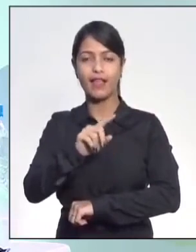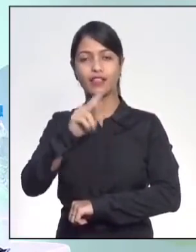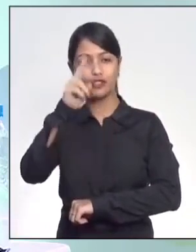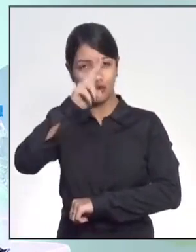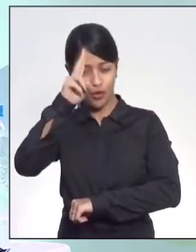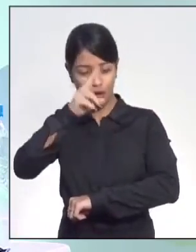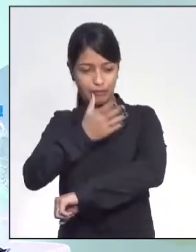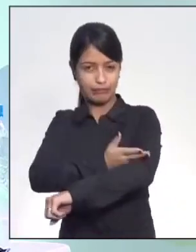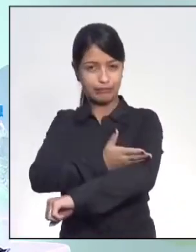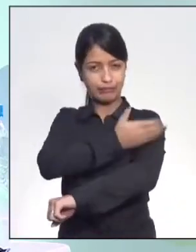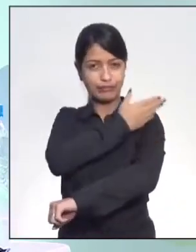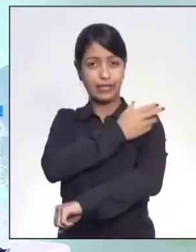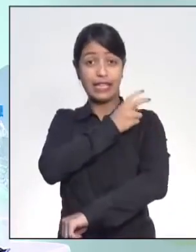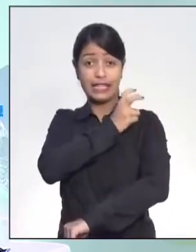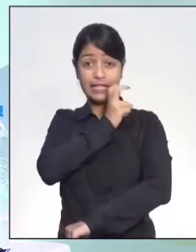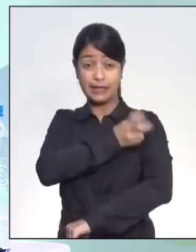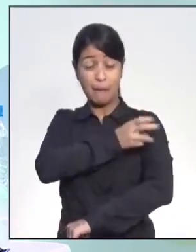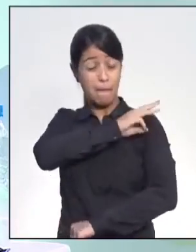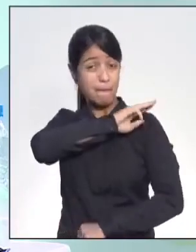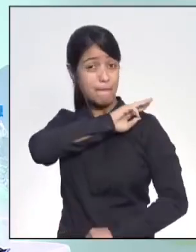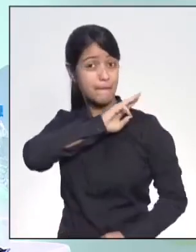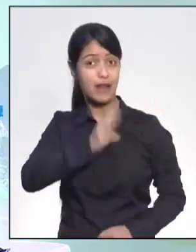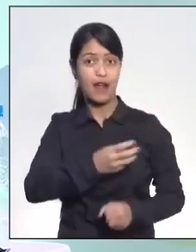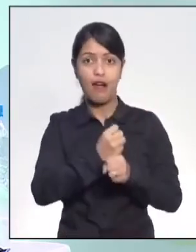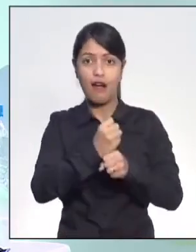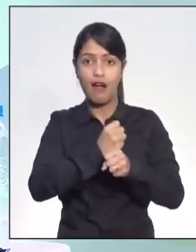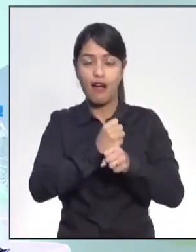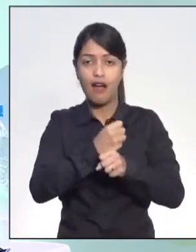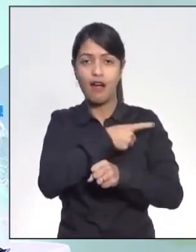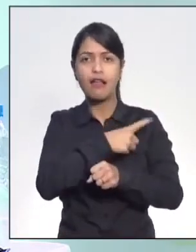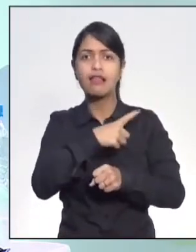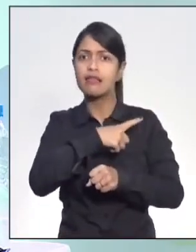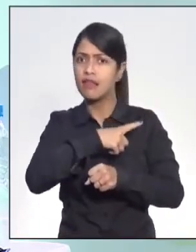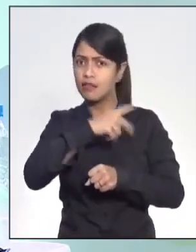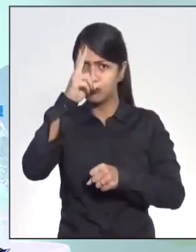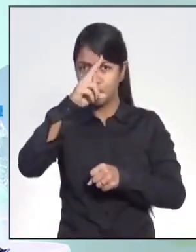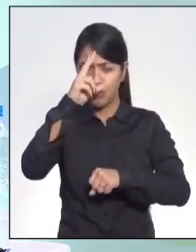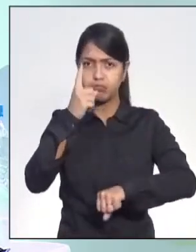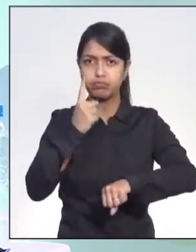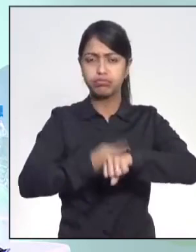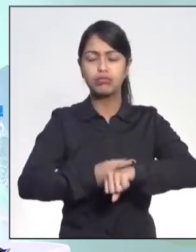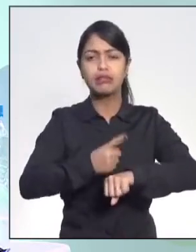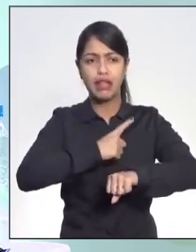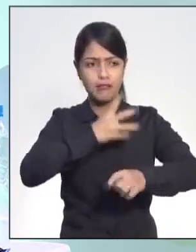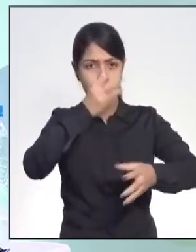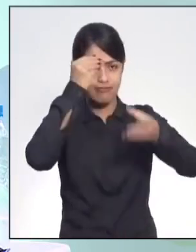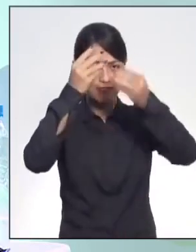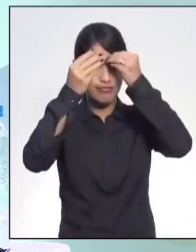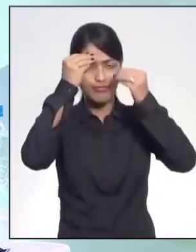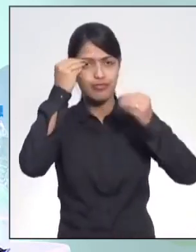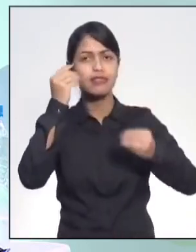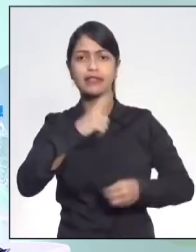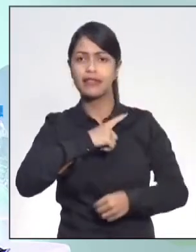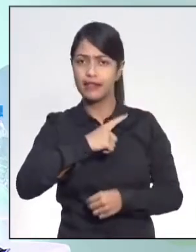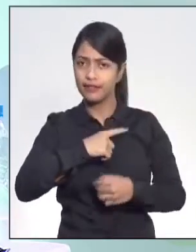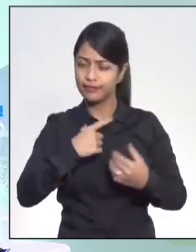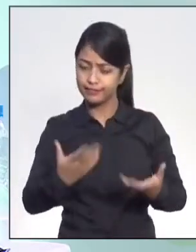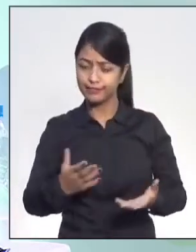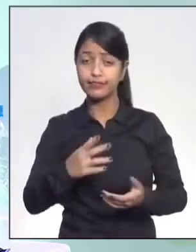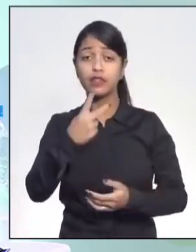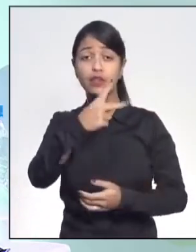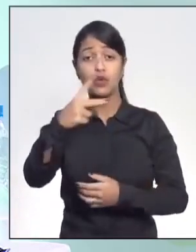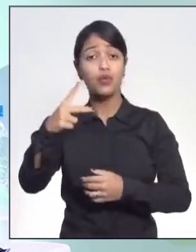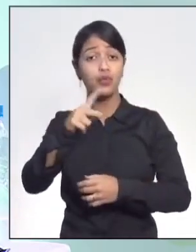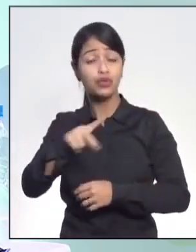nenhum registro histórico é uma forma eurocêntrica de contar a história. Conversem com os professores de vocês,